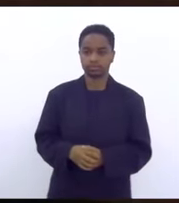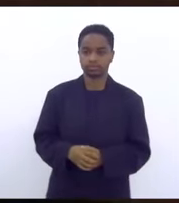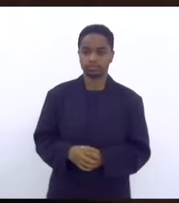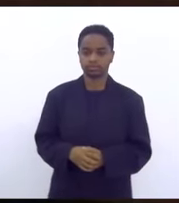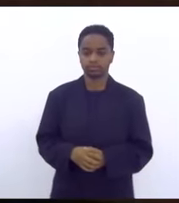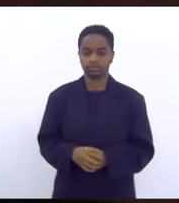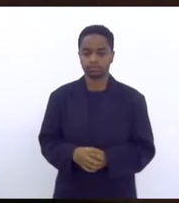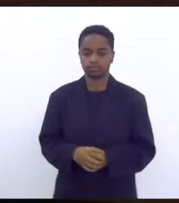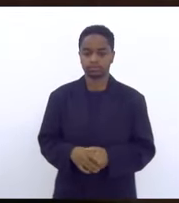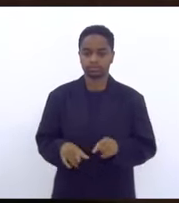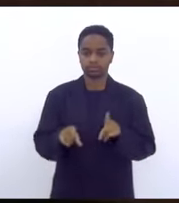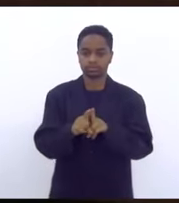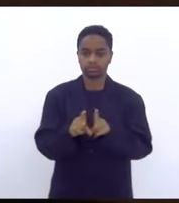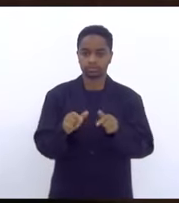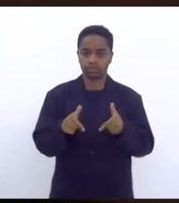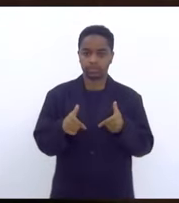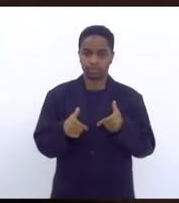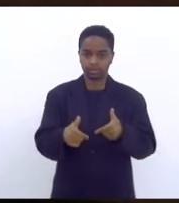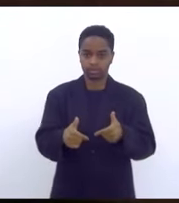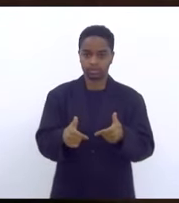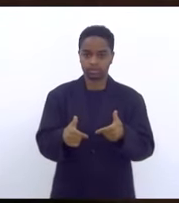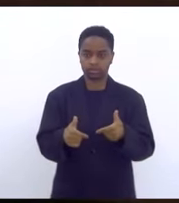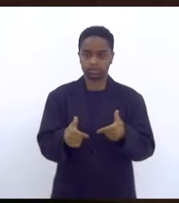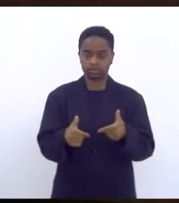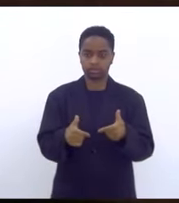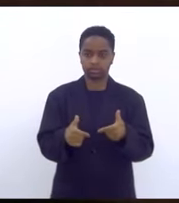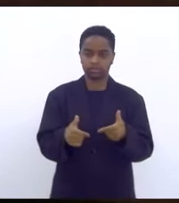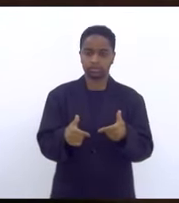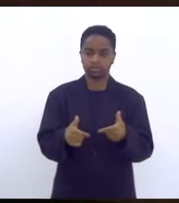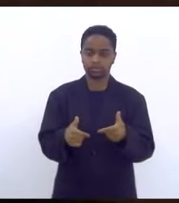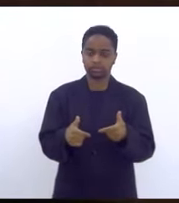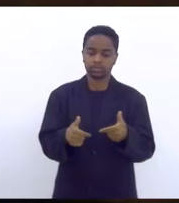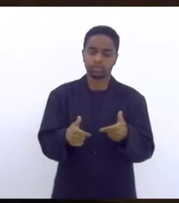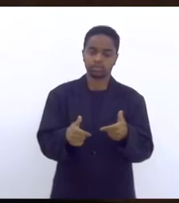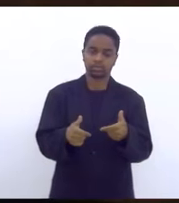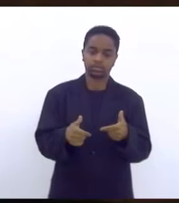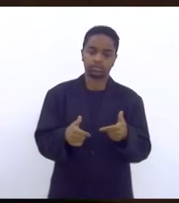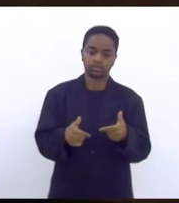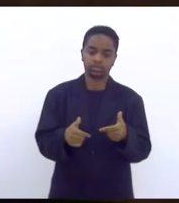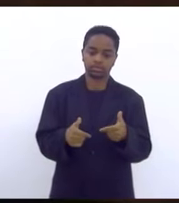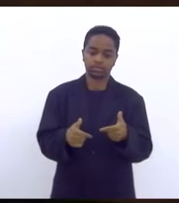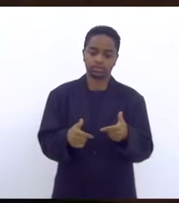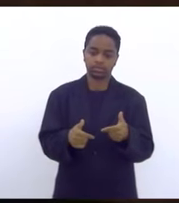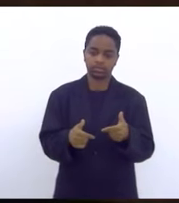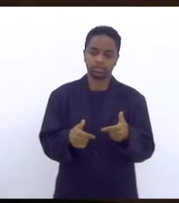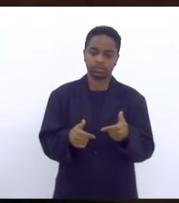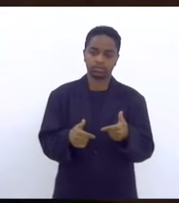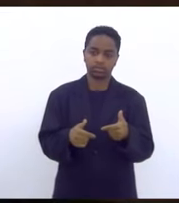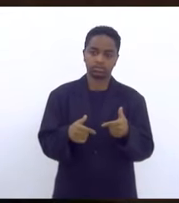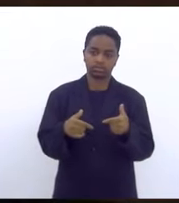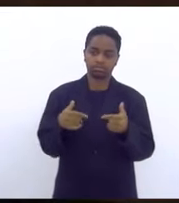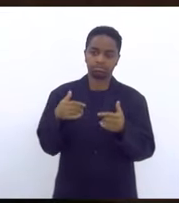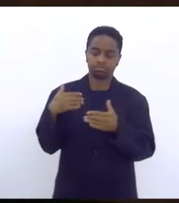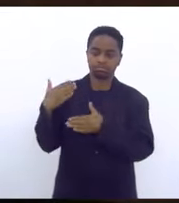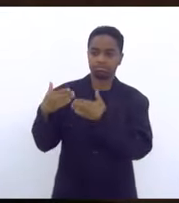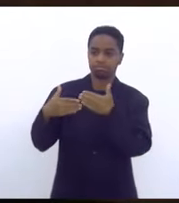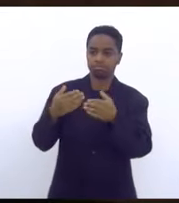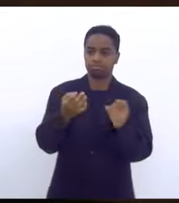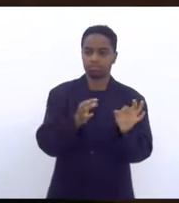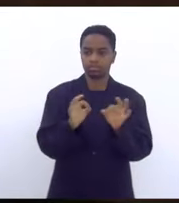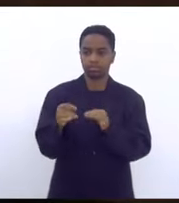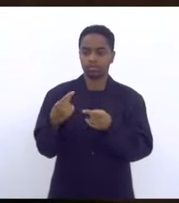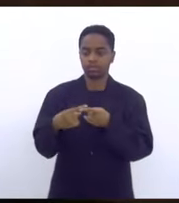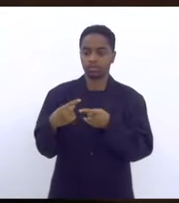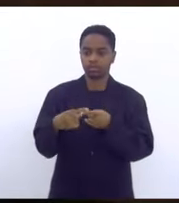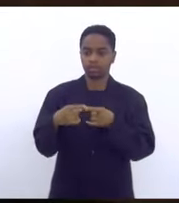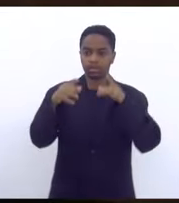essa ação não guardou, não prosperou, porque o